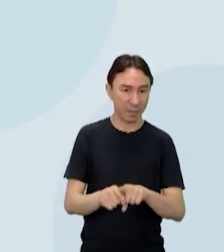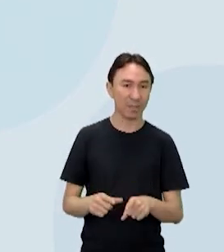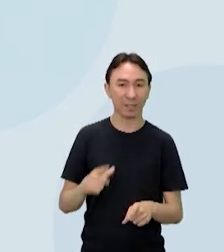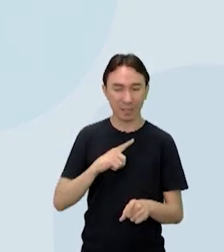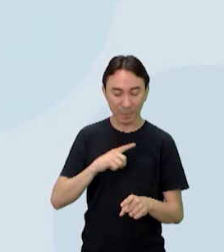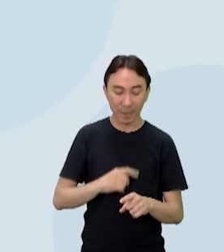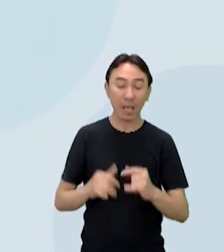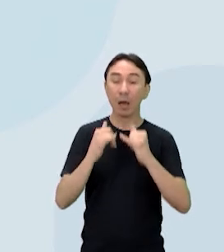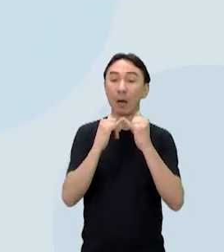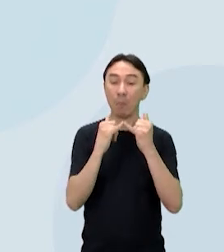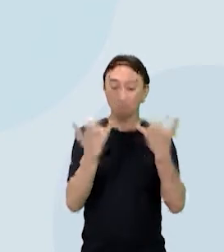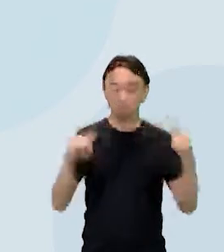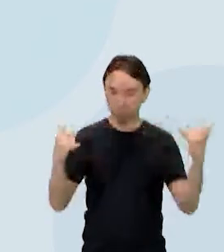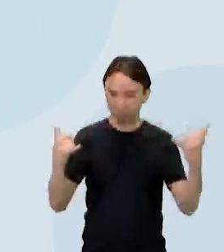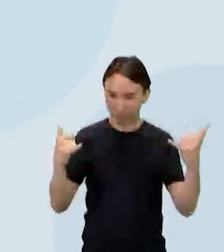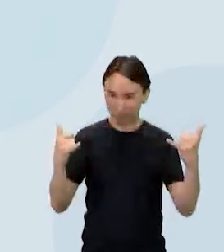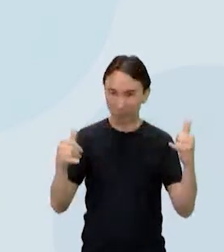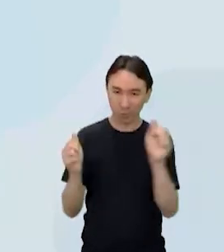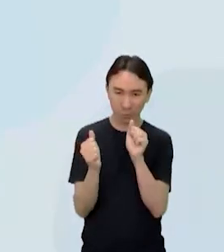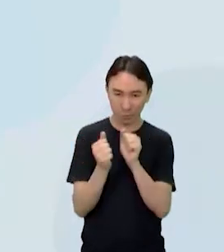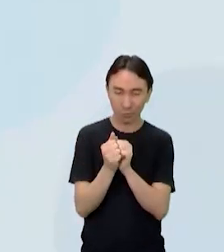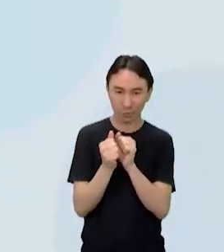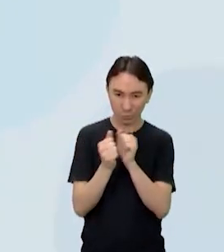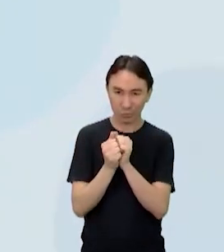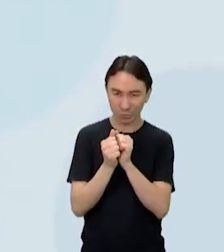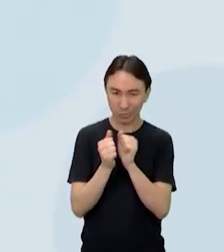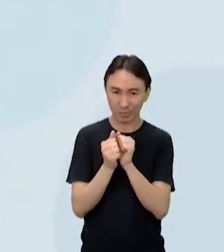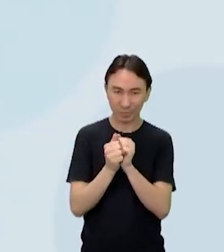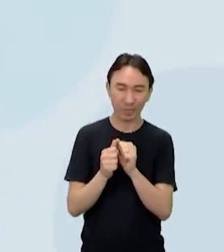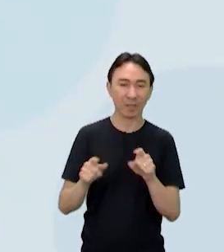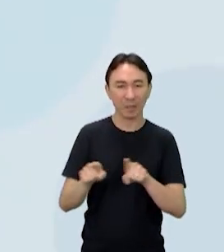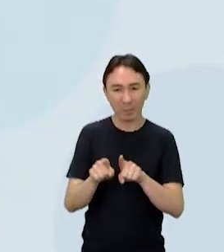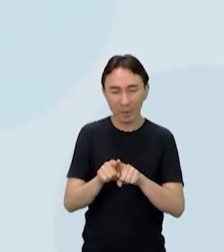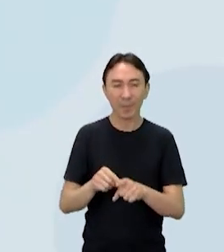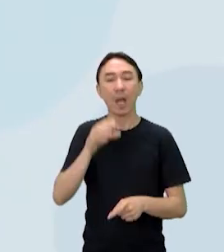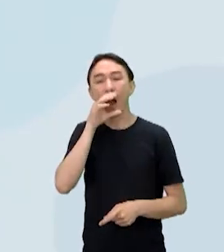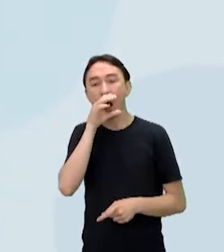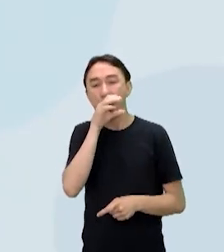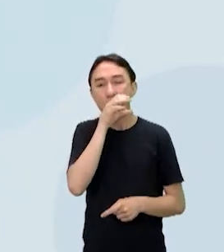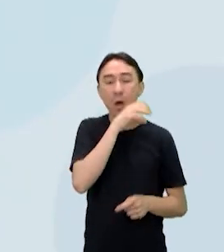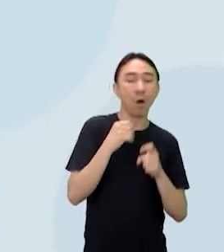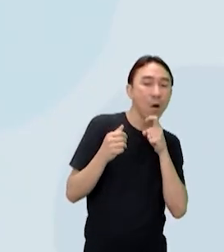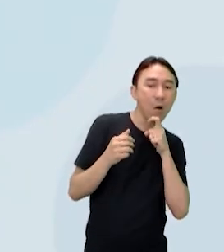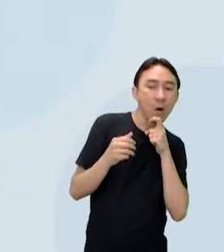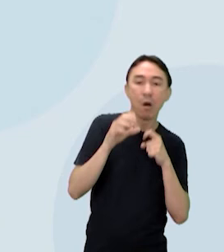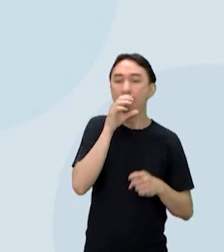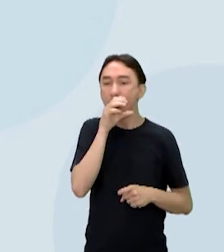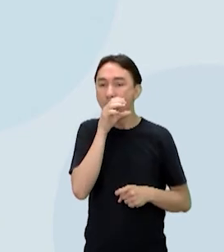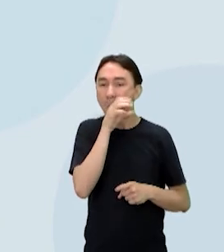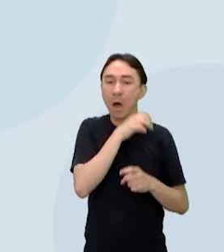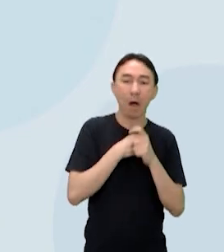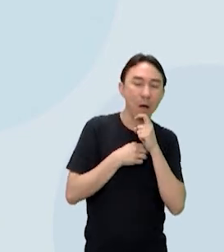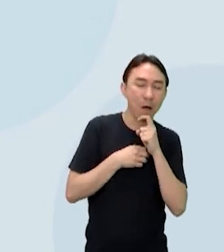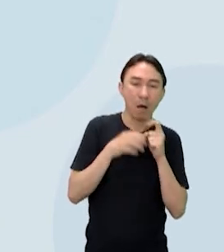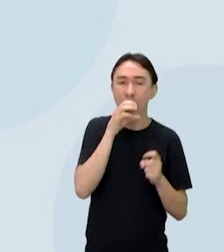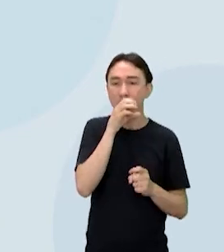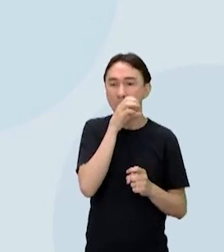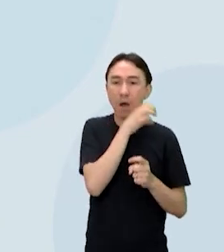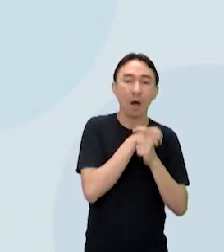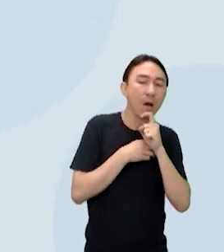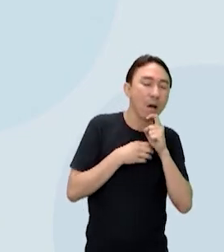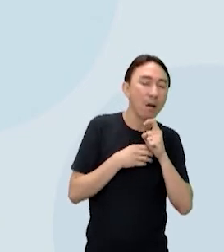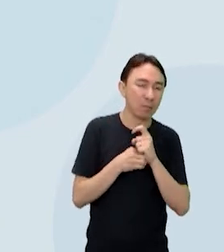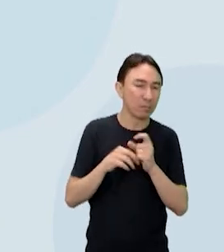descarga elétrica e com vários processos de esquenta e resfria, né? Então de aquece e